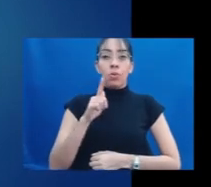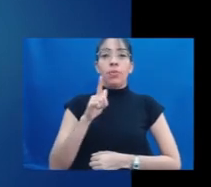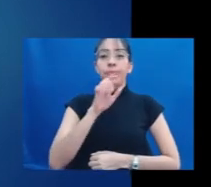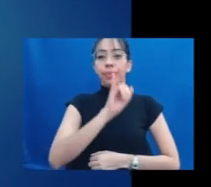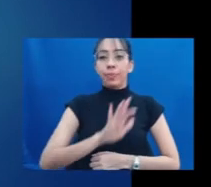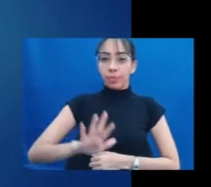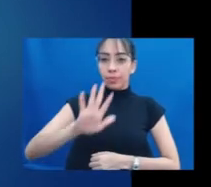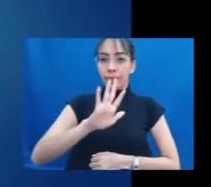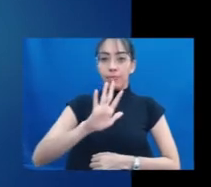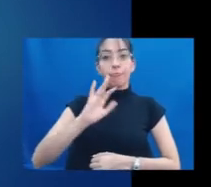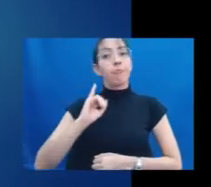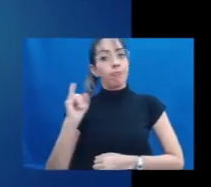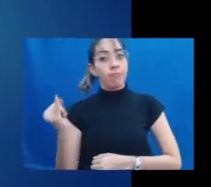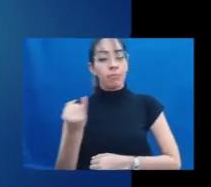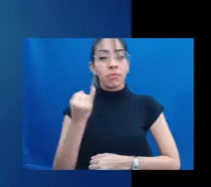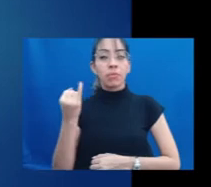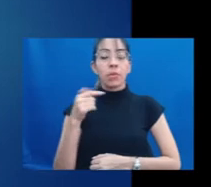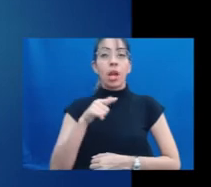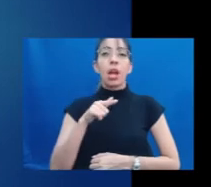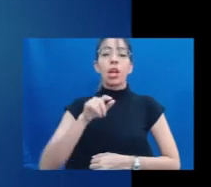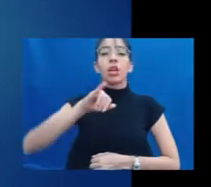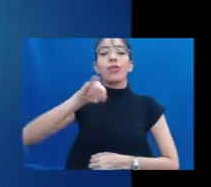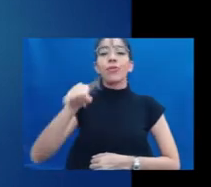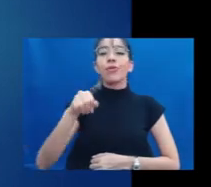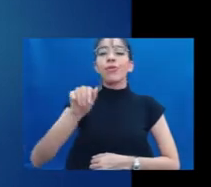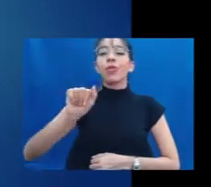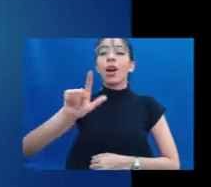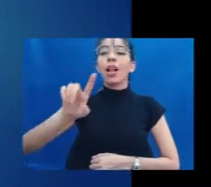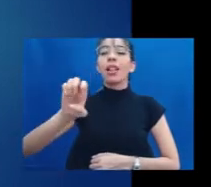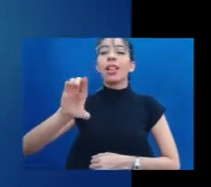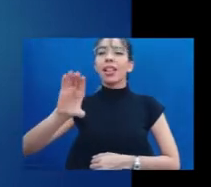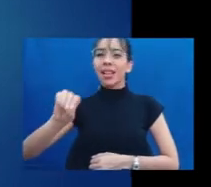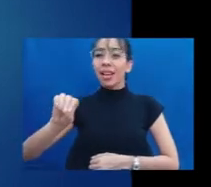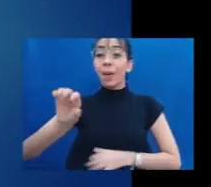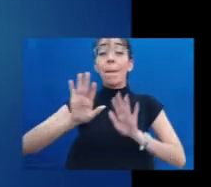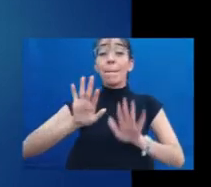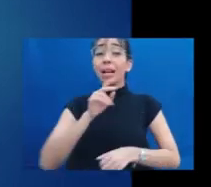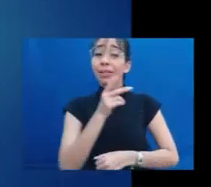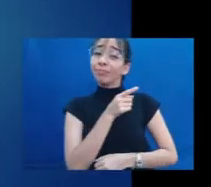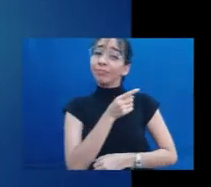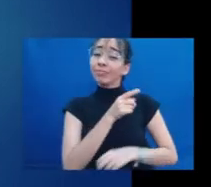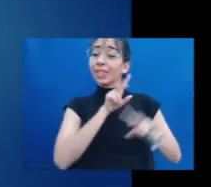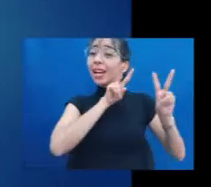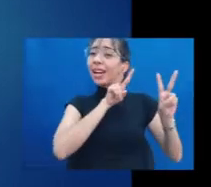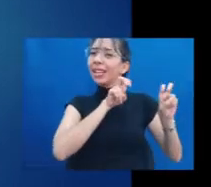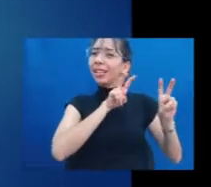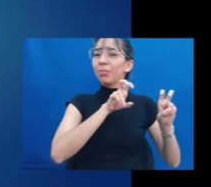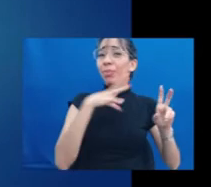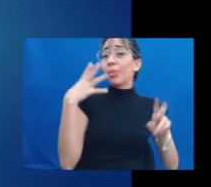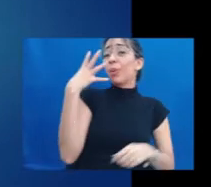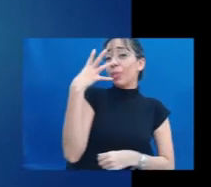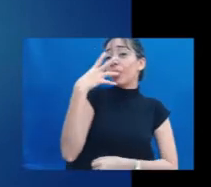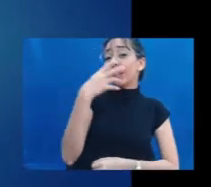Um outro ponto que eu quero destacar são esses ditos jalecos aqui entre aspas. Então, gente, pode ser muito bonito, pode ser